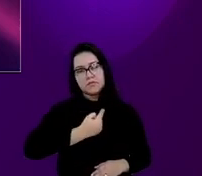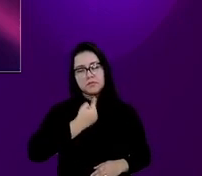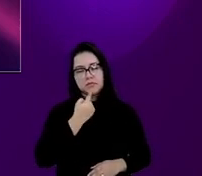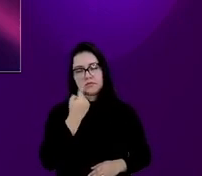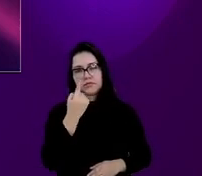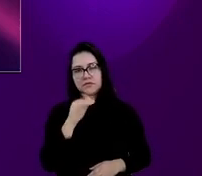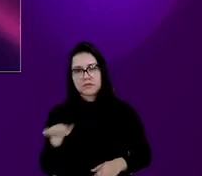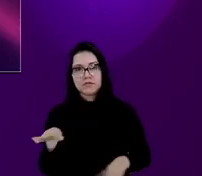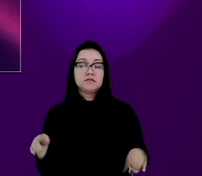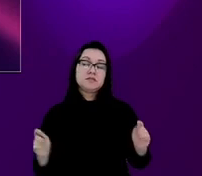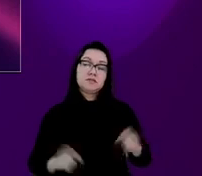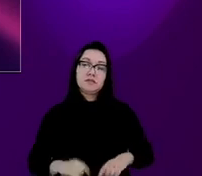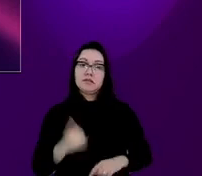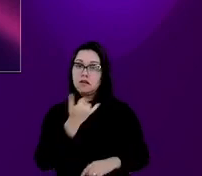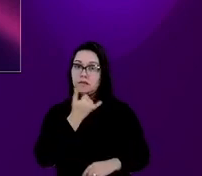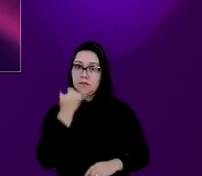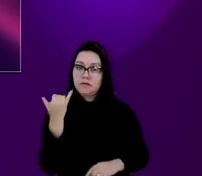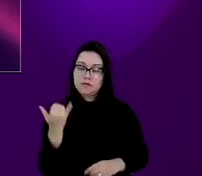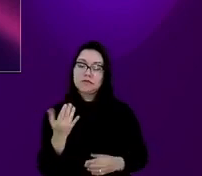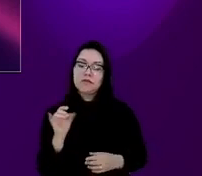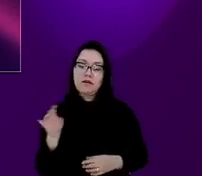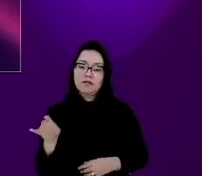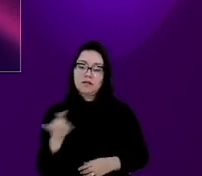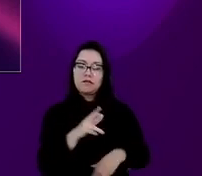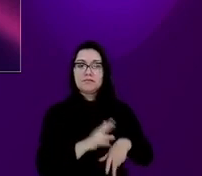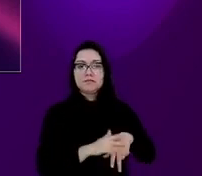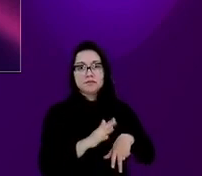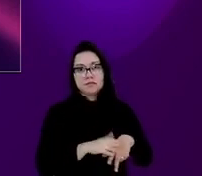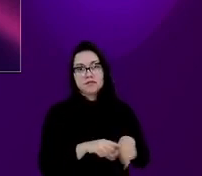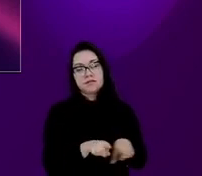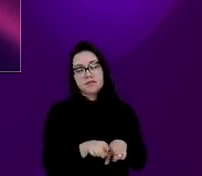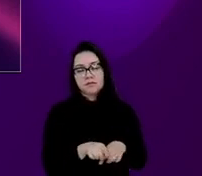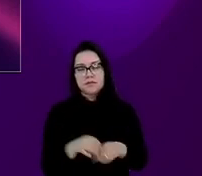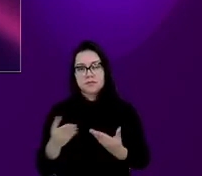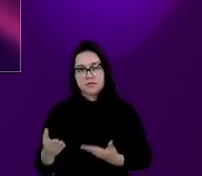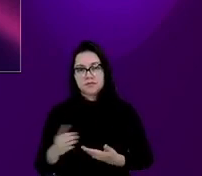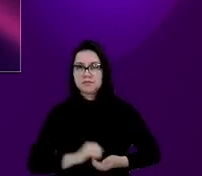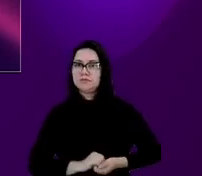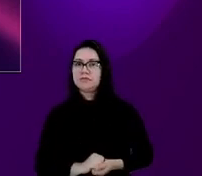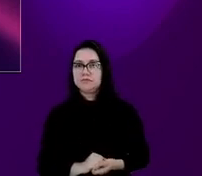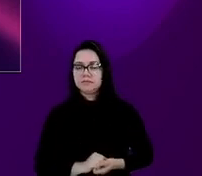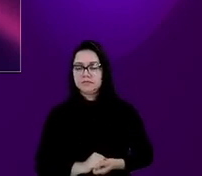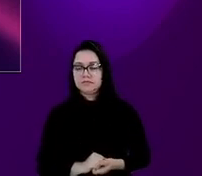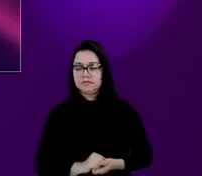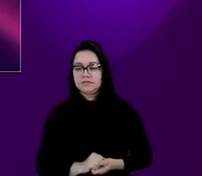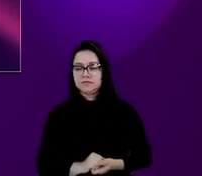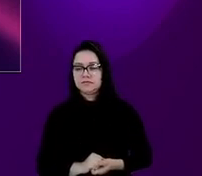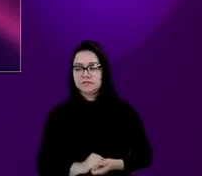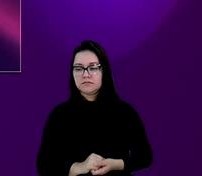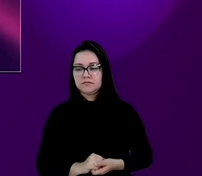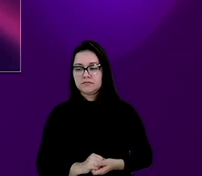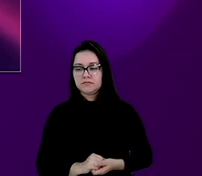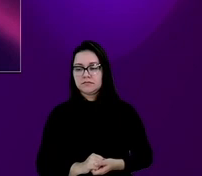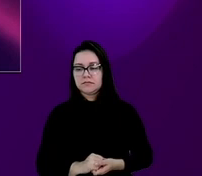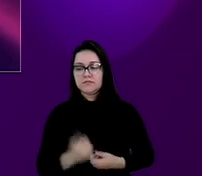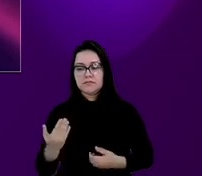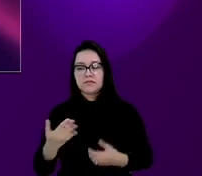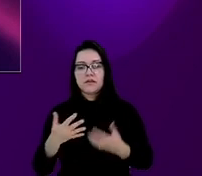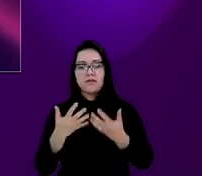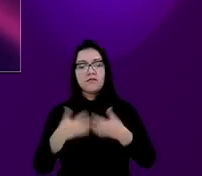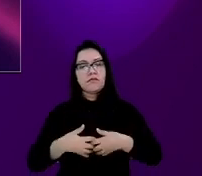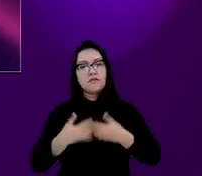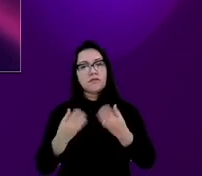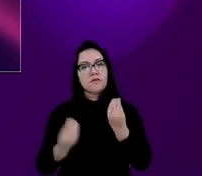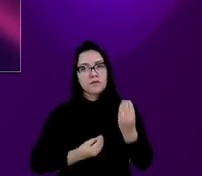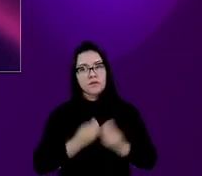quimioterápico, dependendo, isso aí vai ser de caso para caso, mas normalmente, no caso de ovário na citoadução, é a cisplatina. Então, essa máquina em funcionamento, ela tem vários parâmetros, são